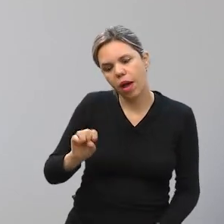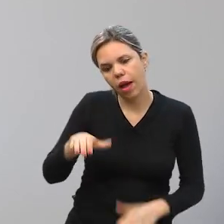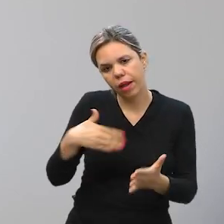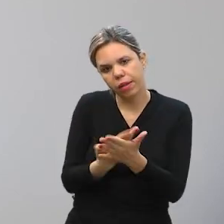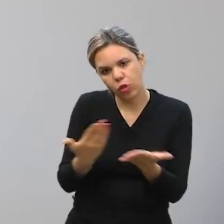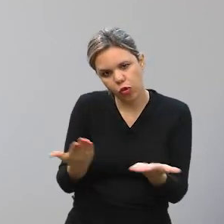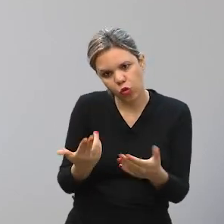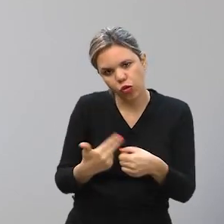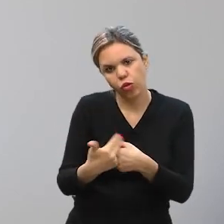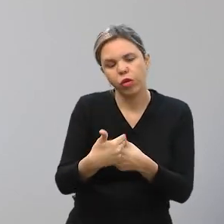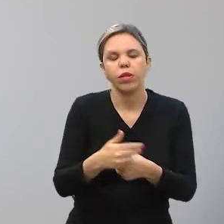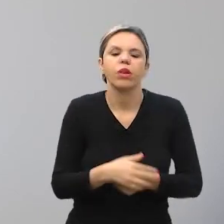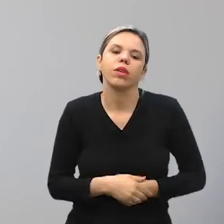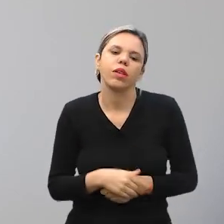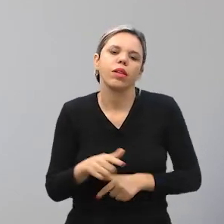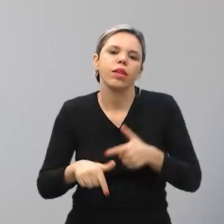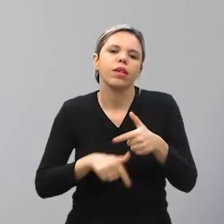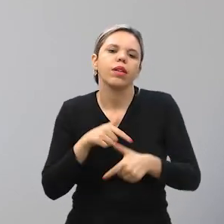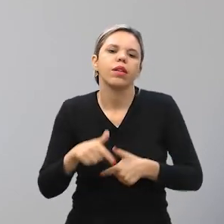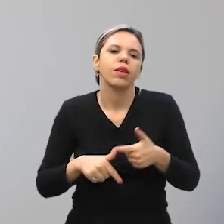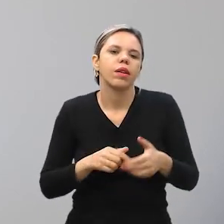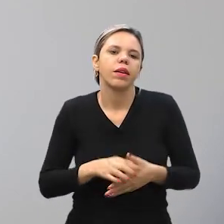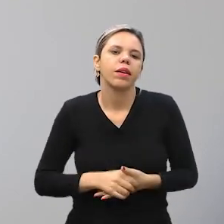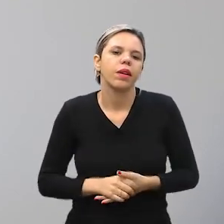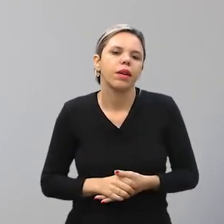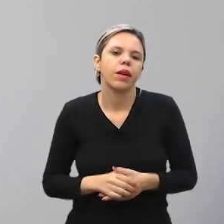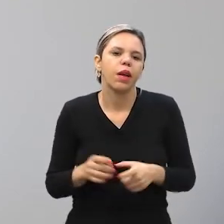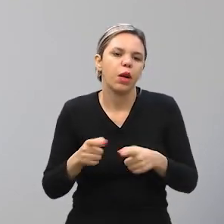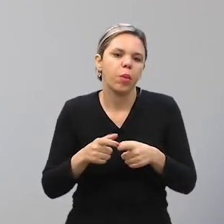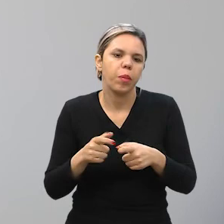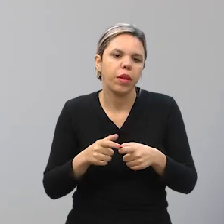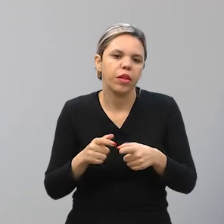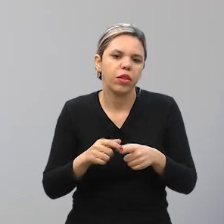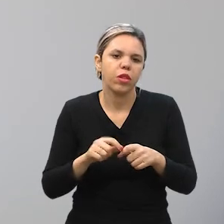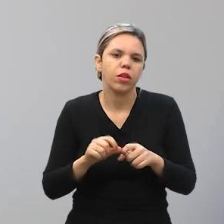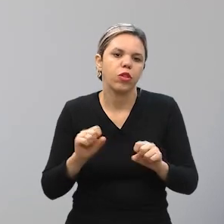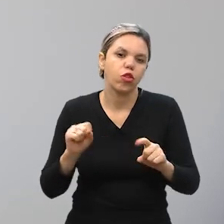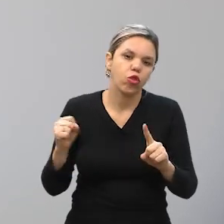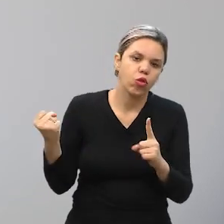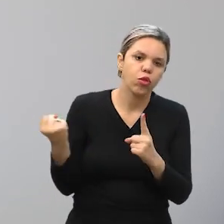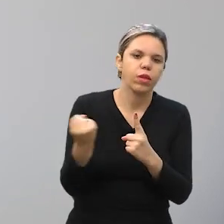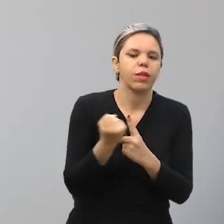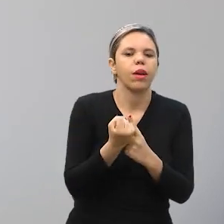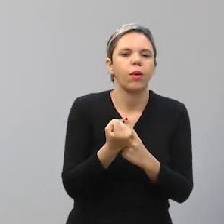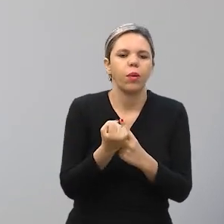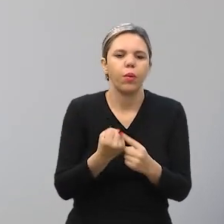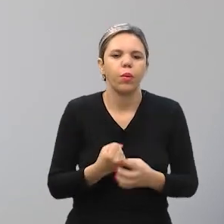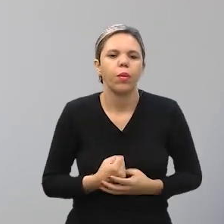na Unicamp e trabalha em medicina social, pediatria social.